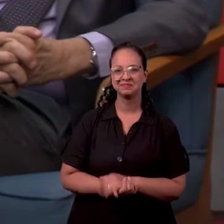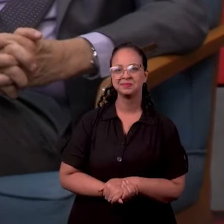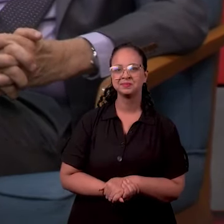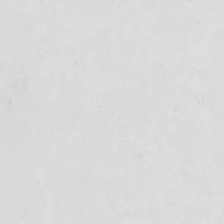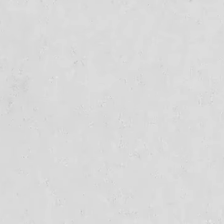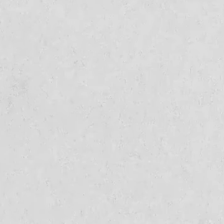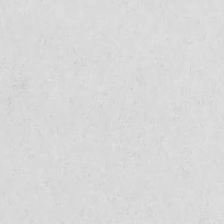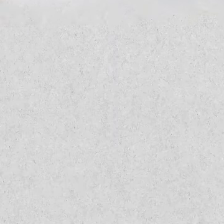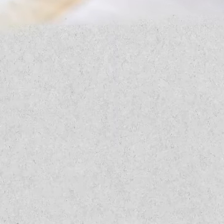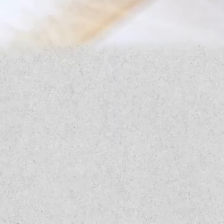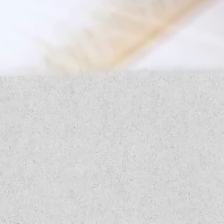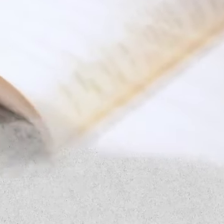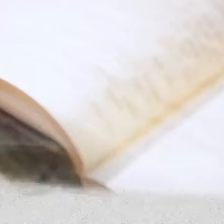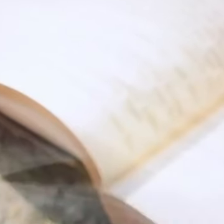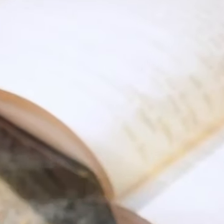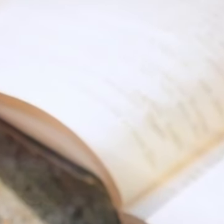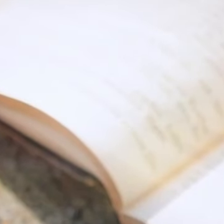Senhor.